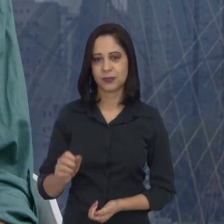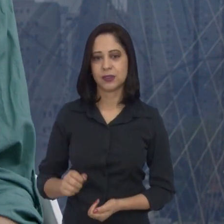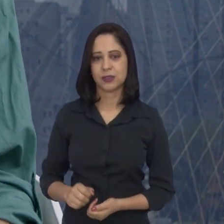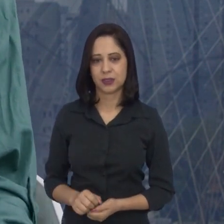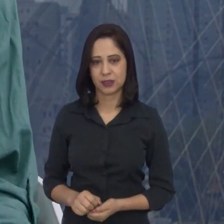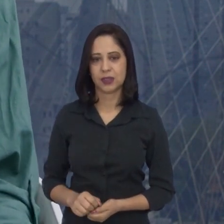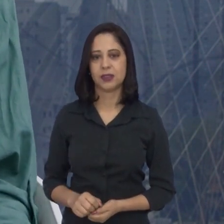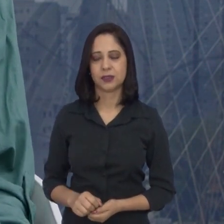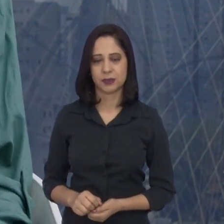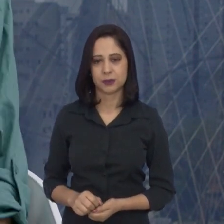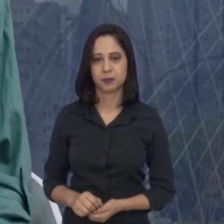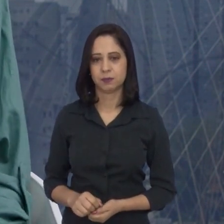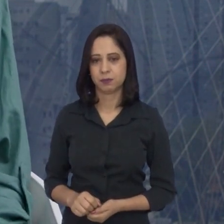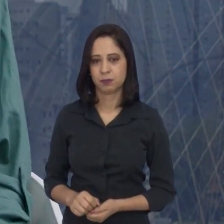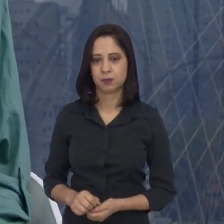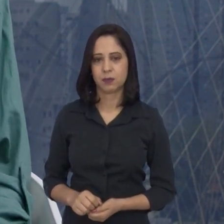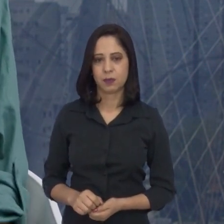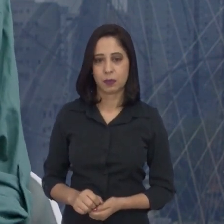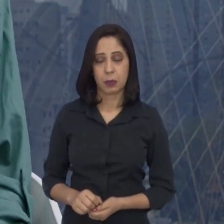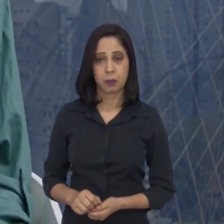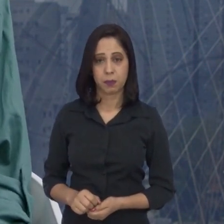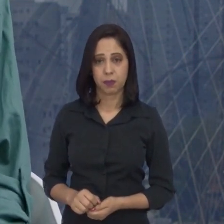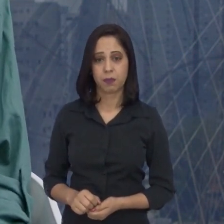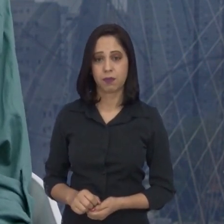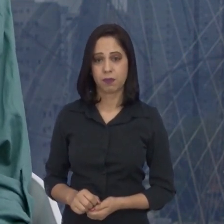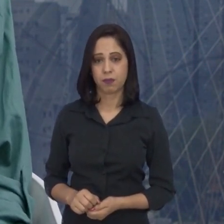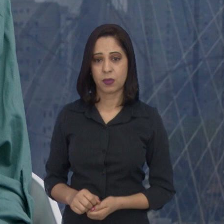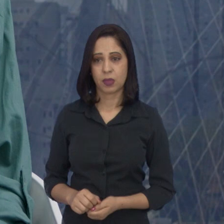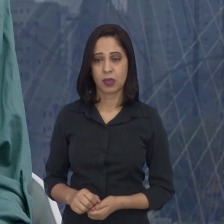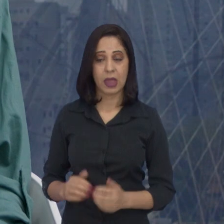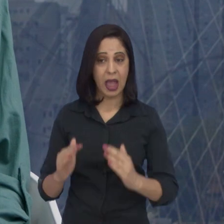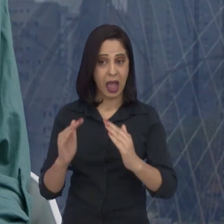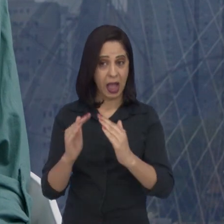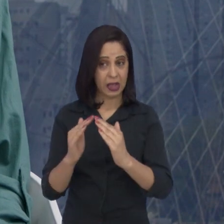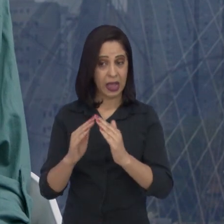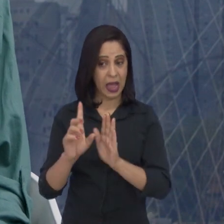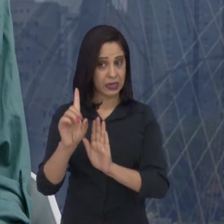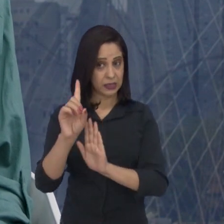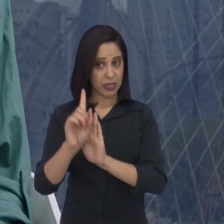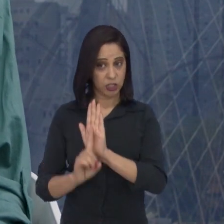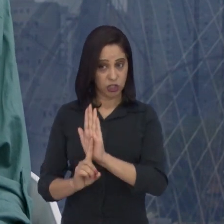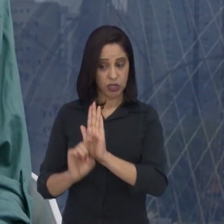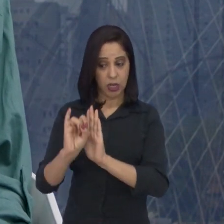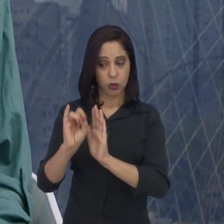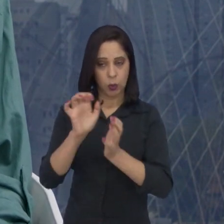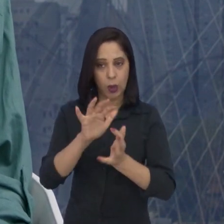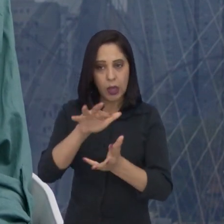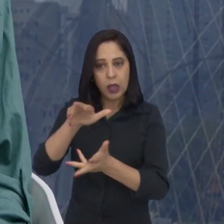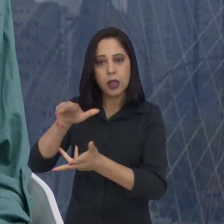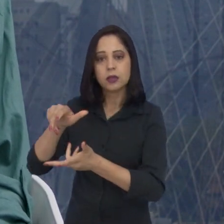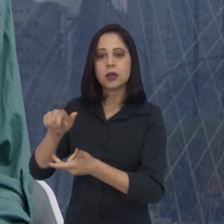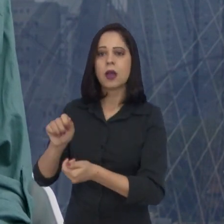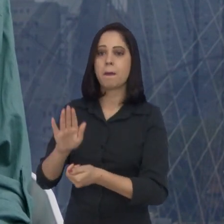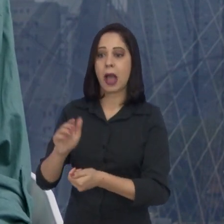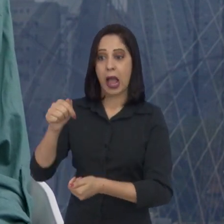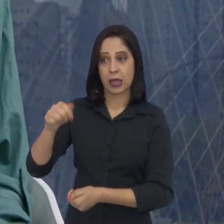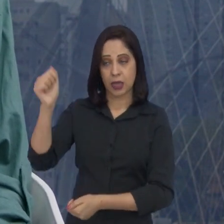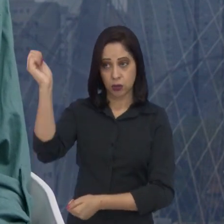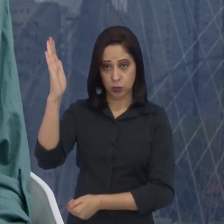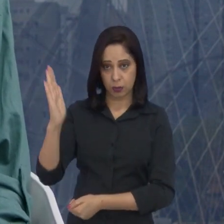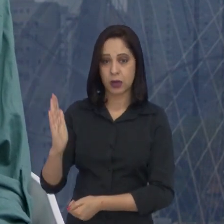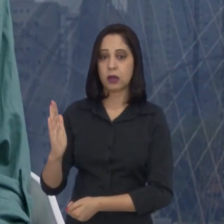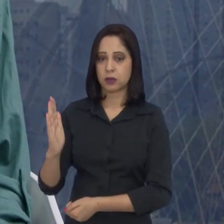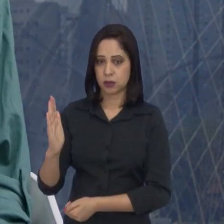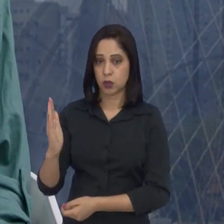não só pelo fato de ser considerado um direito na escala internacional, né? Mas o Brasil é signatário,